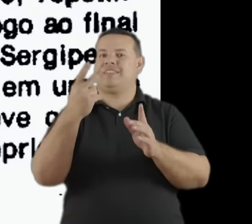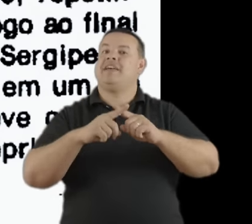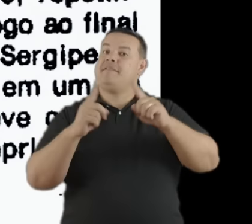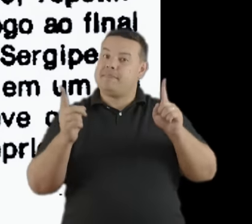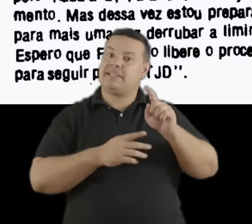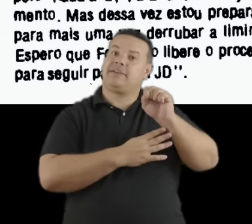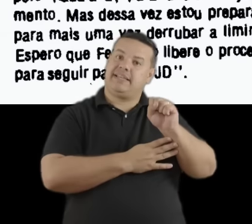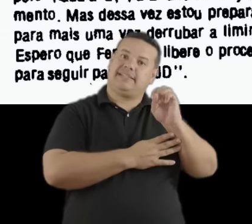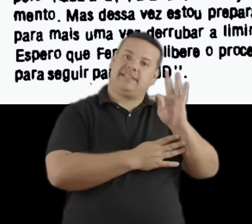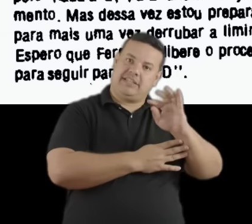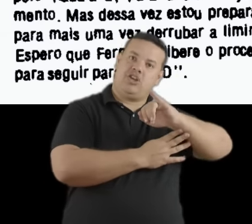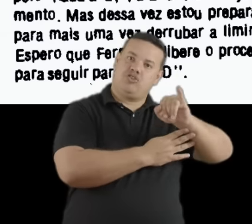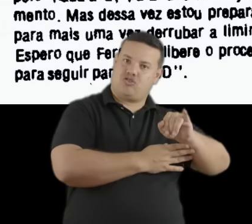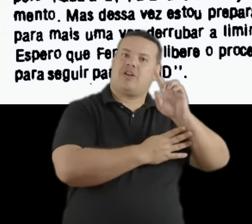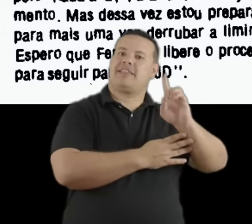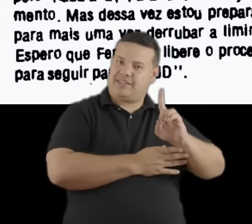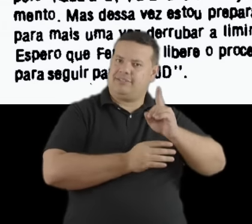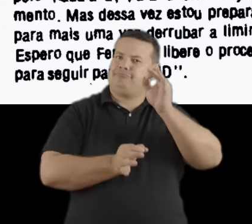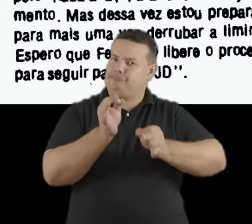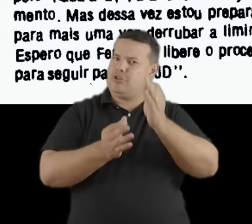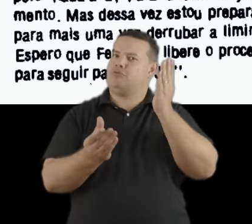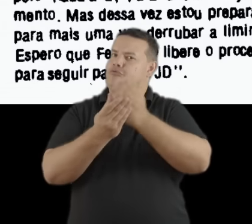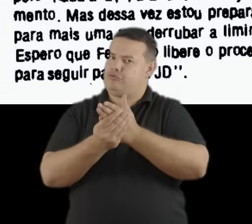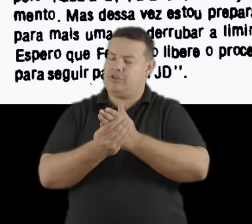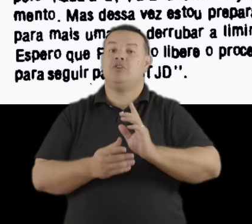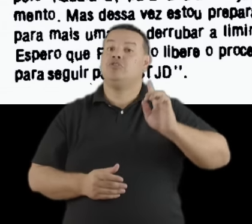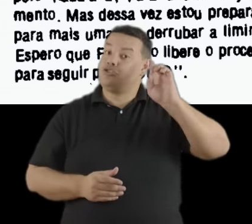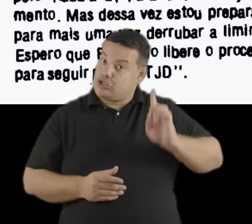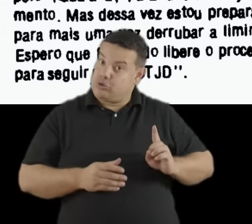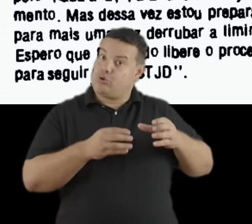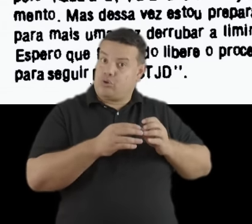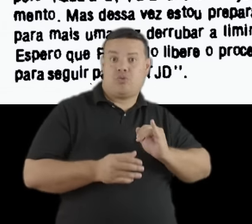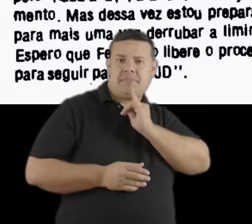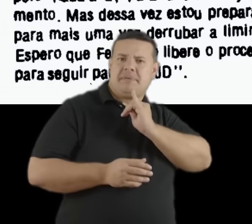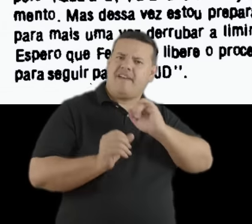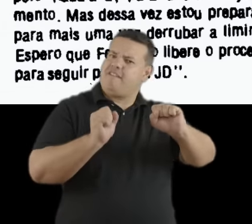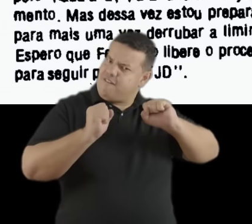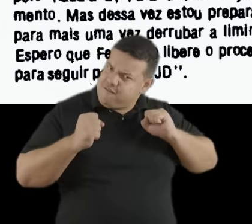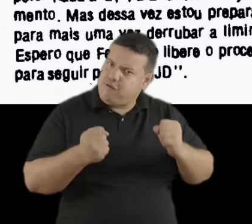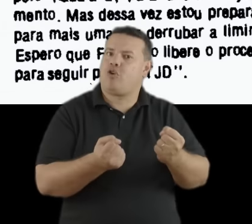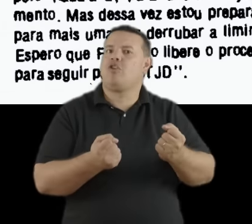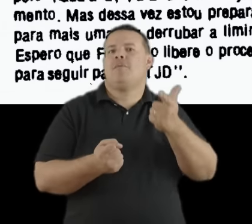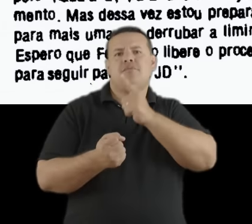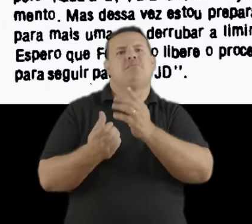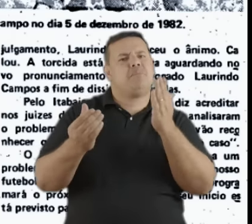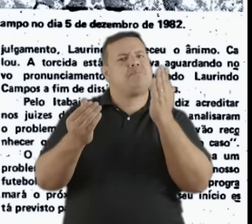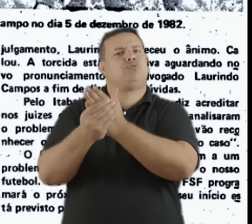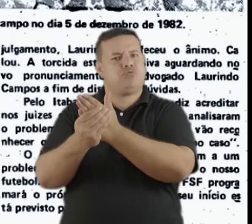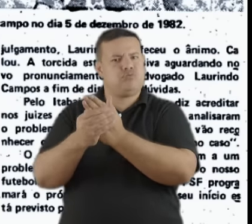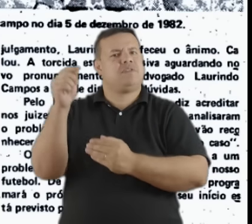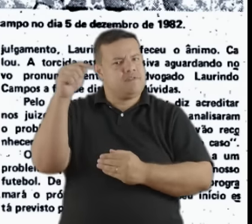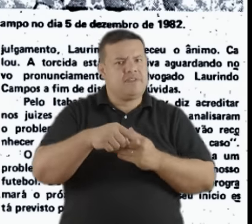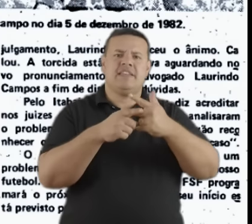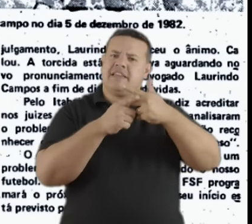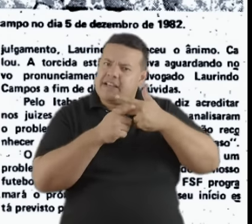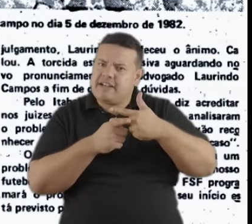voltar atrás por determinação do STJD. O patrono José Queiroz não mediu esforços para trazer o